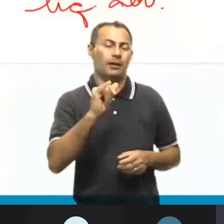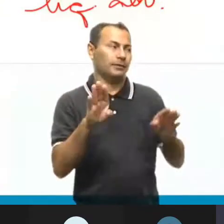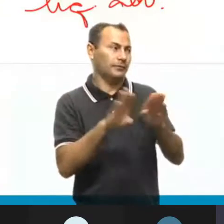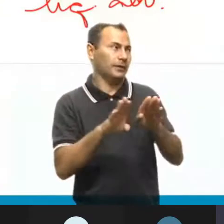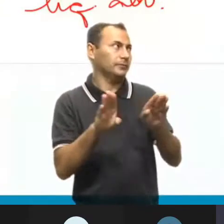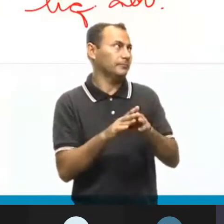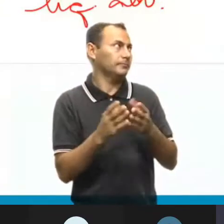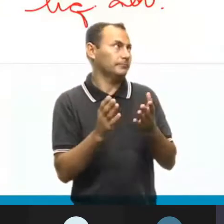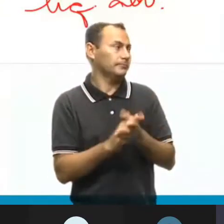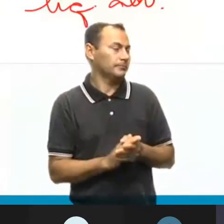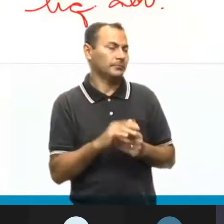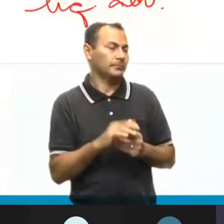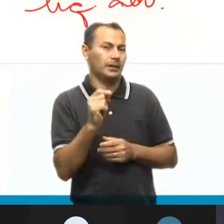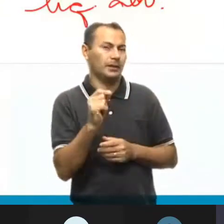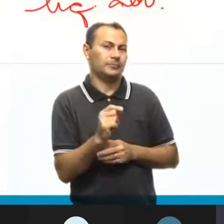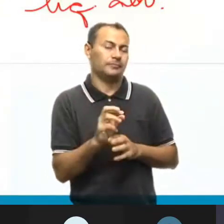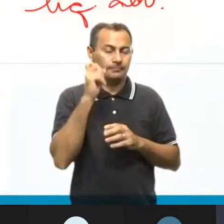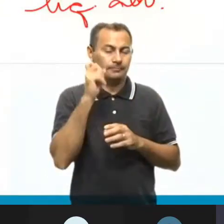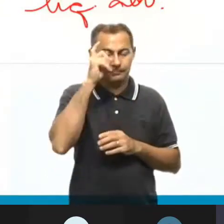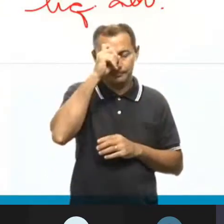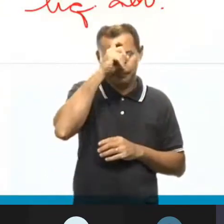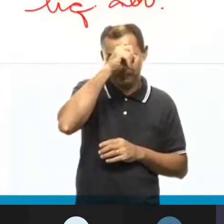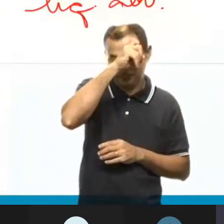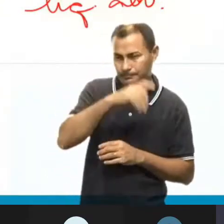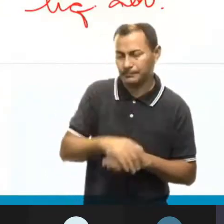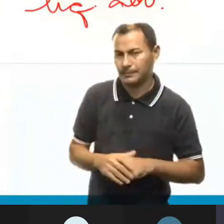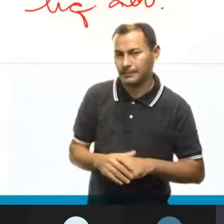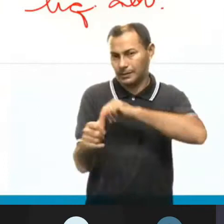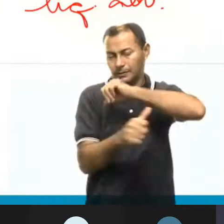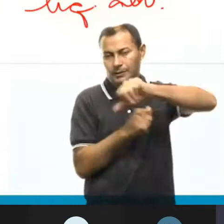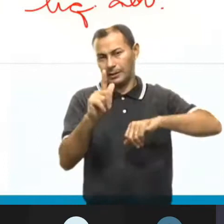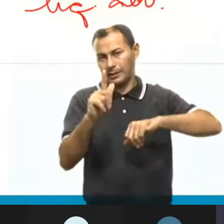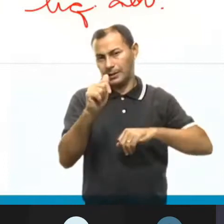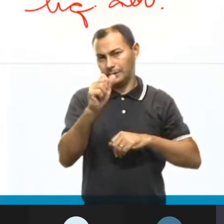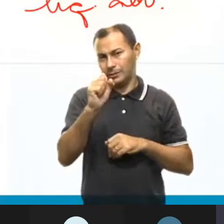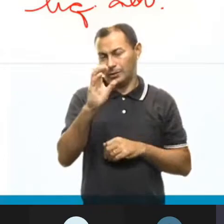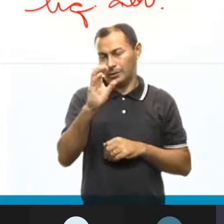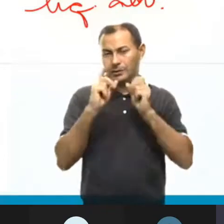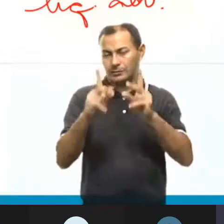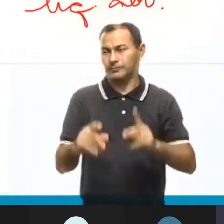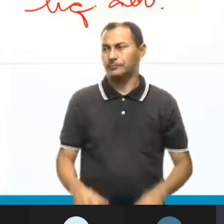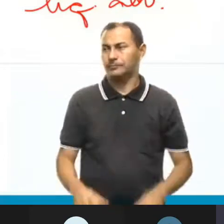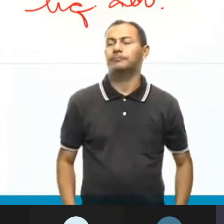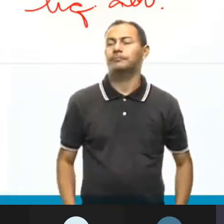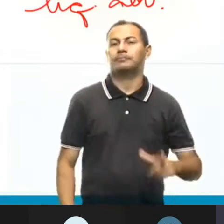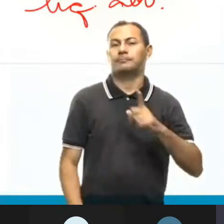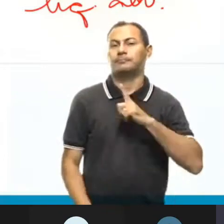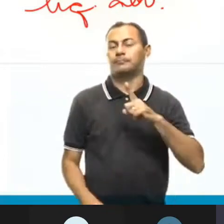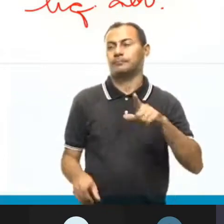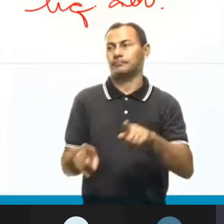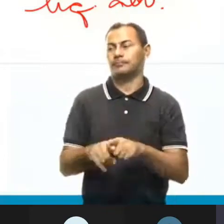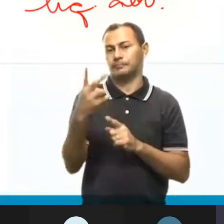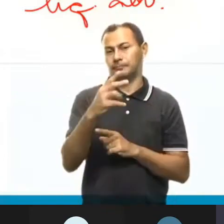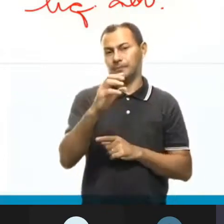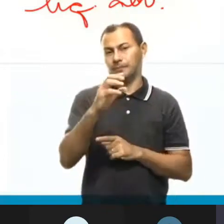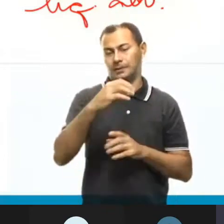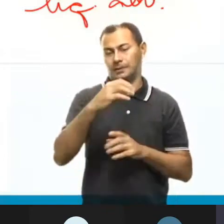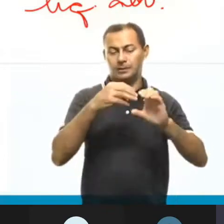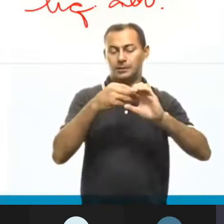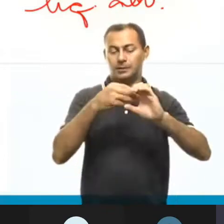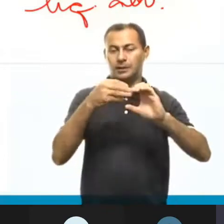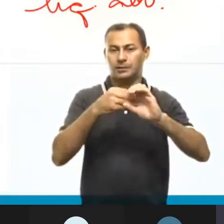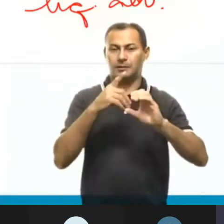se fechem, e o que, né, dificultaria aí a troca gasosa, ok? E nós temos, além desses 2 tipos